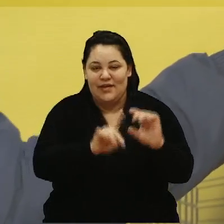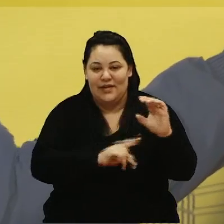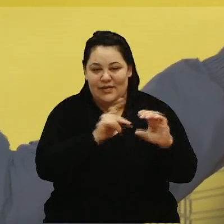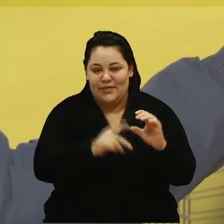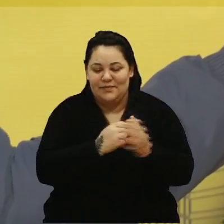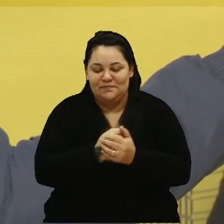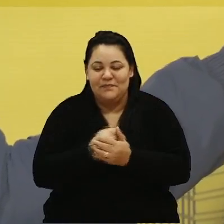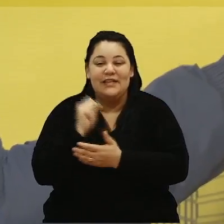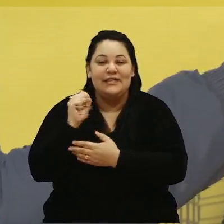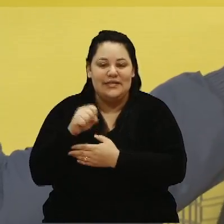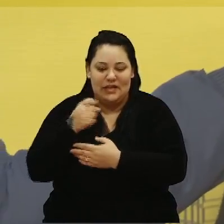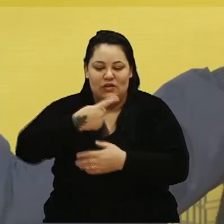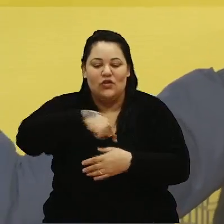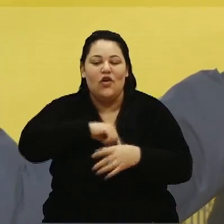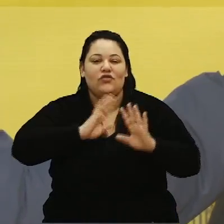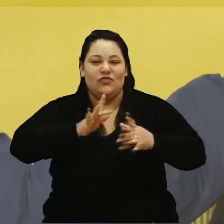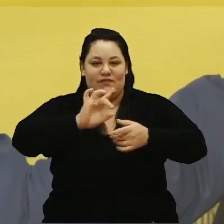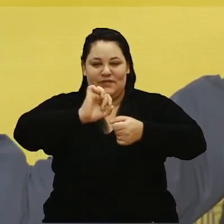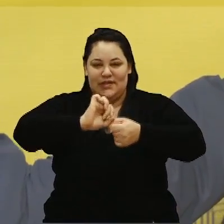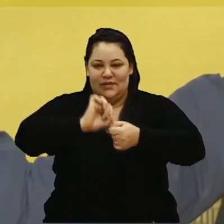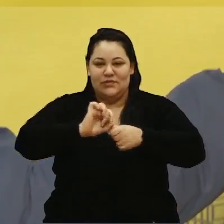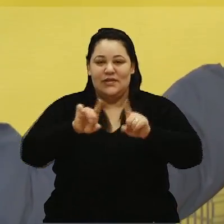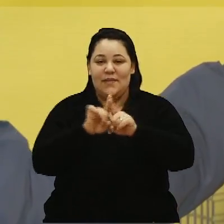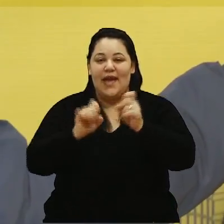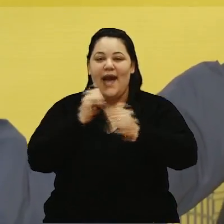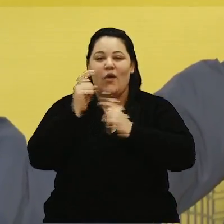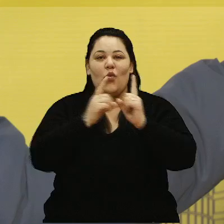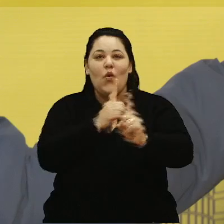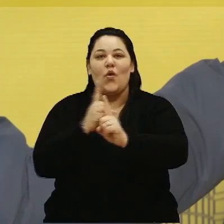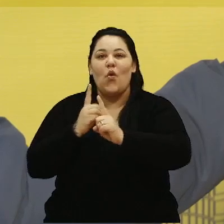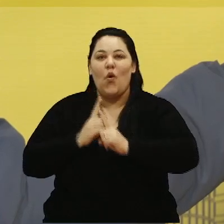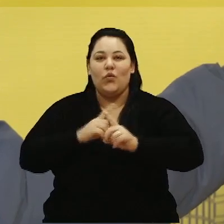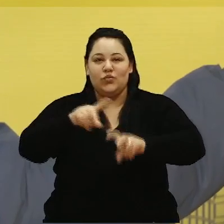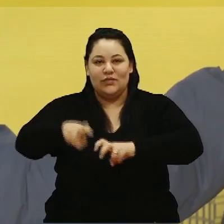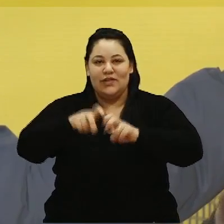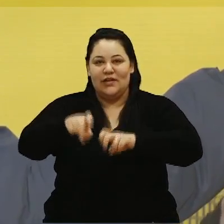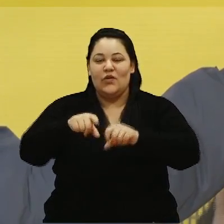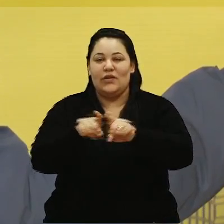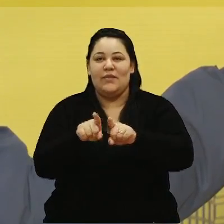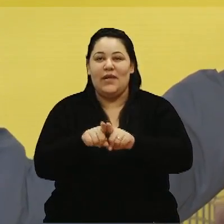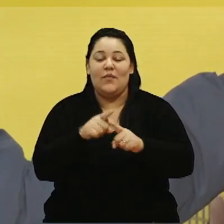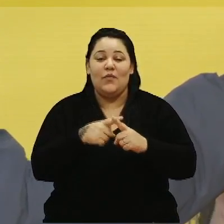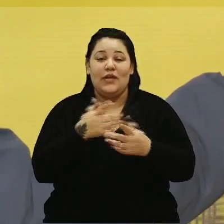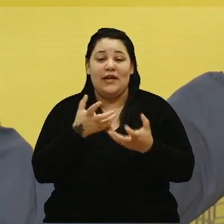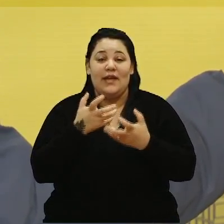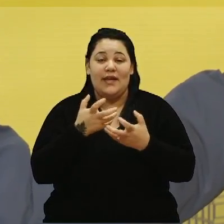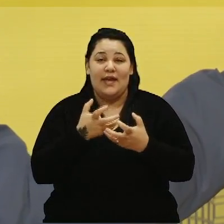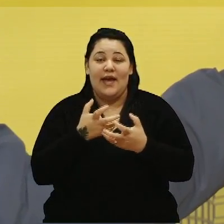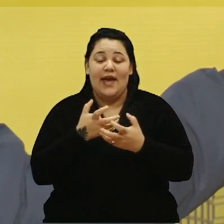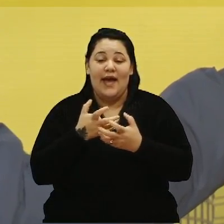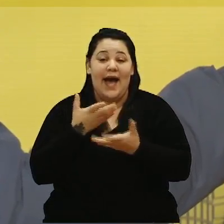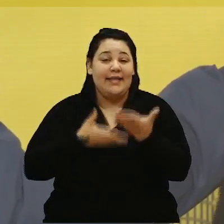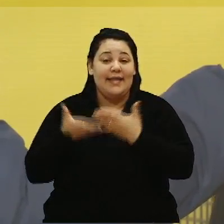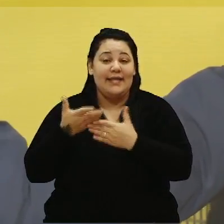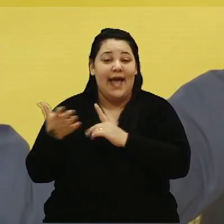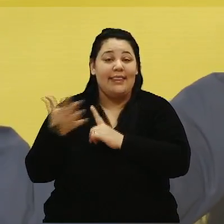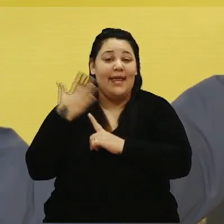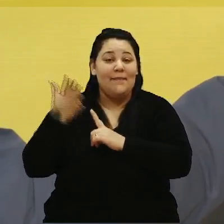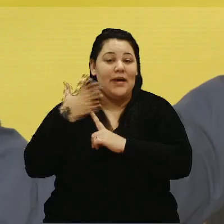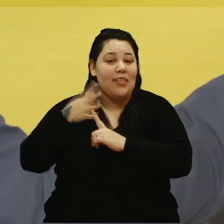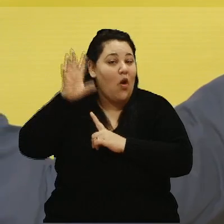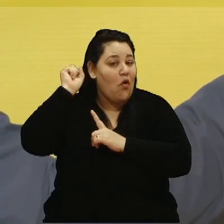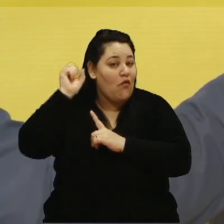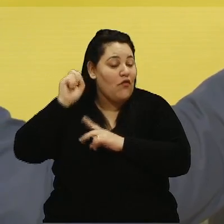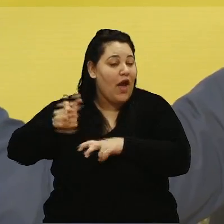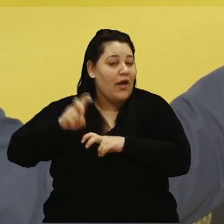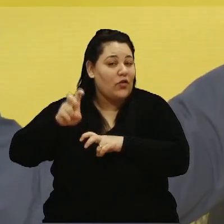Sim, a gente tem feito alguns encontros no interior justamente para buscar as demandas dos nossos agricultores. Muitas vezes eles